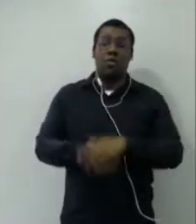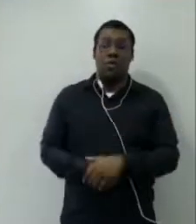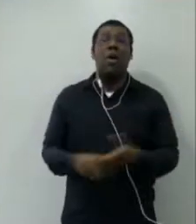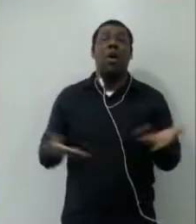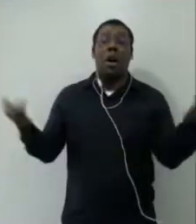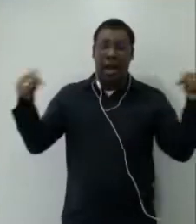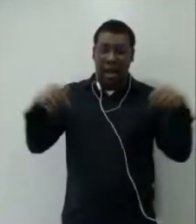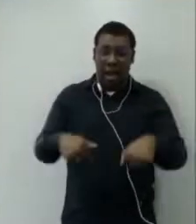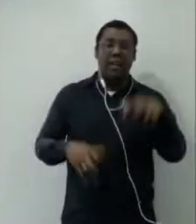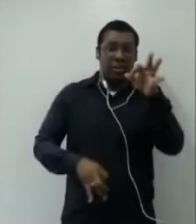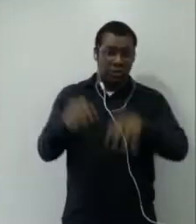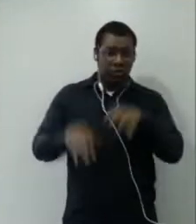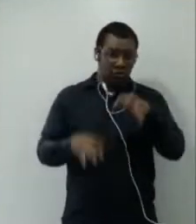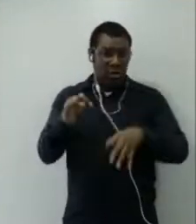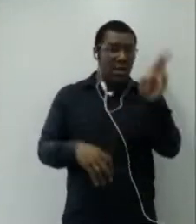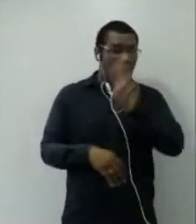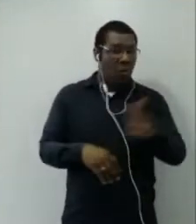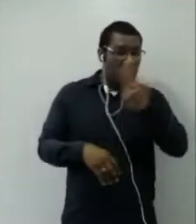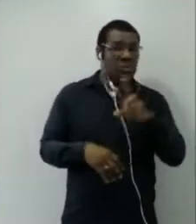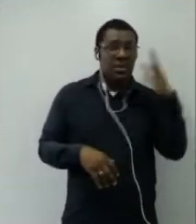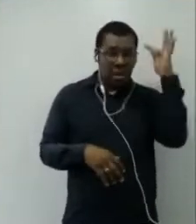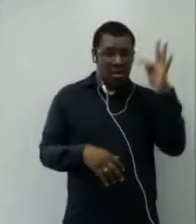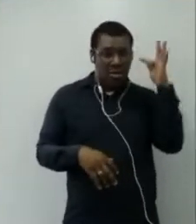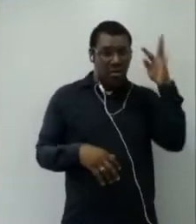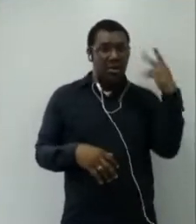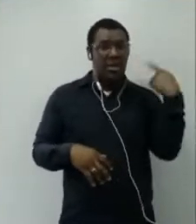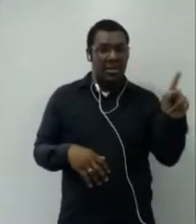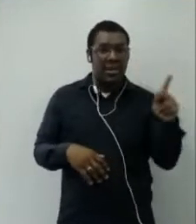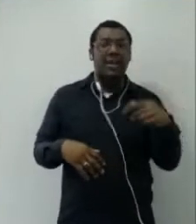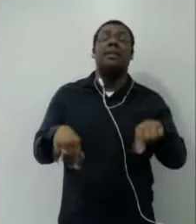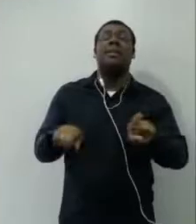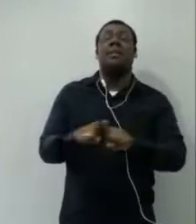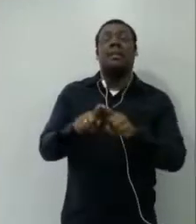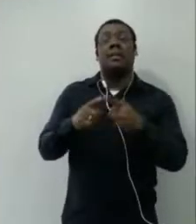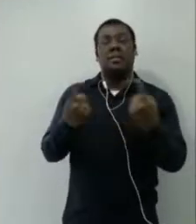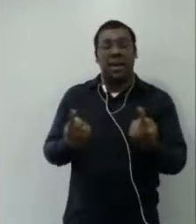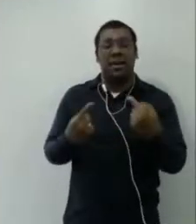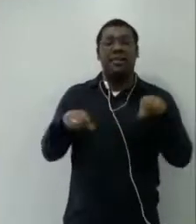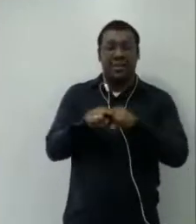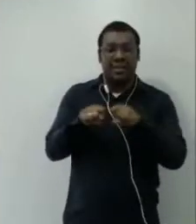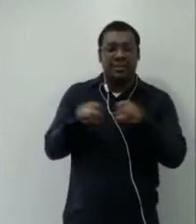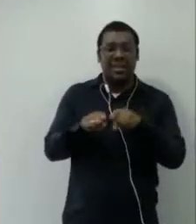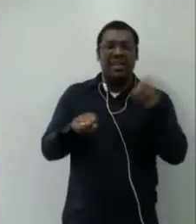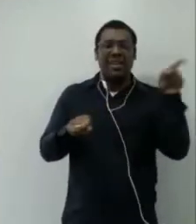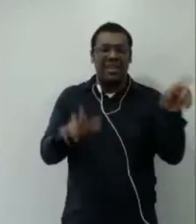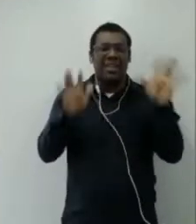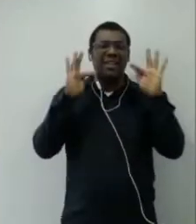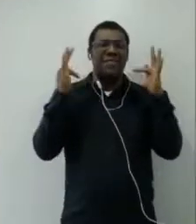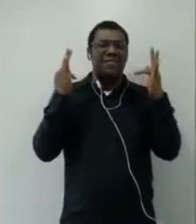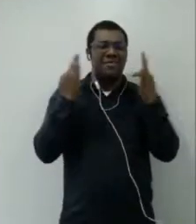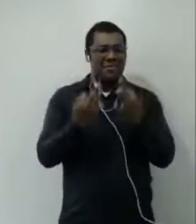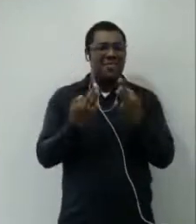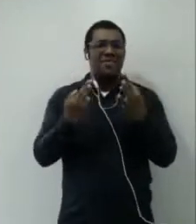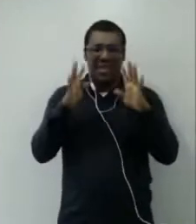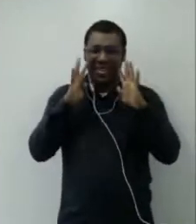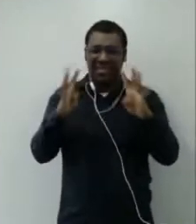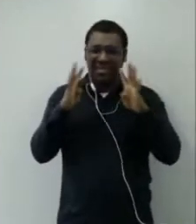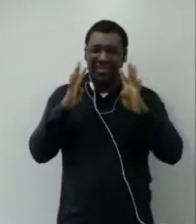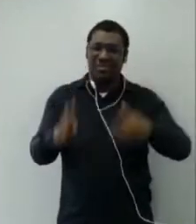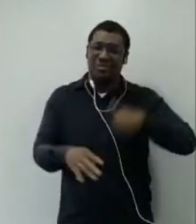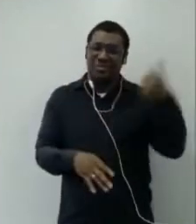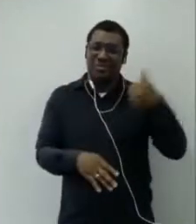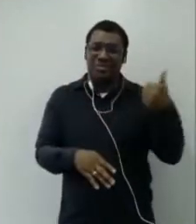julgados. Mas ele foi, sobretudo, um homem de família e sempre fez questão de enfatizar que sua maior realização foi a construção de uma família